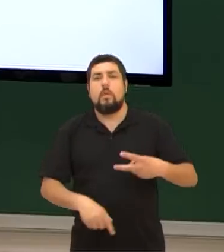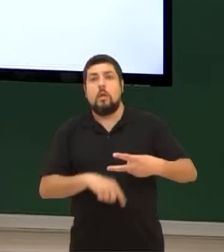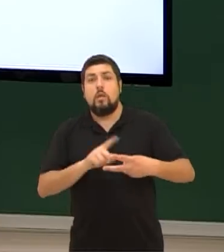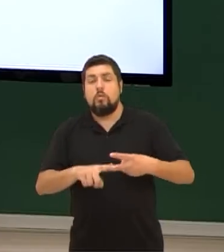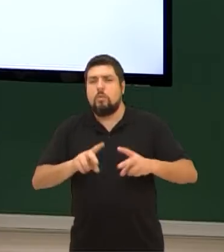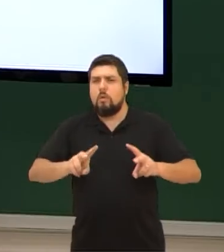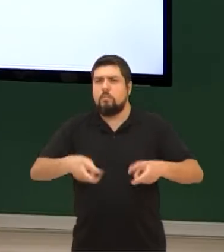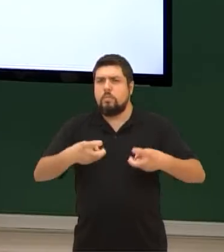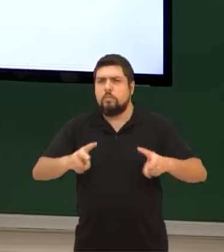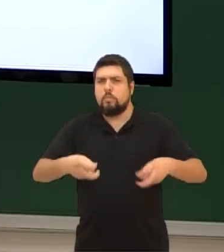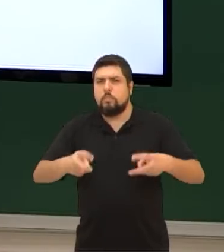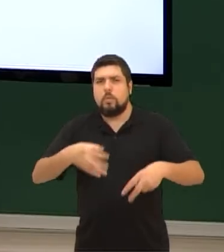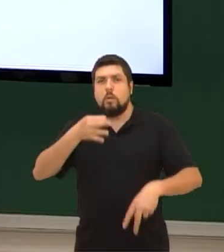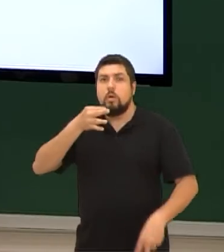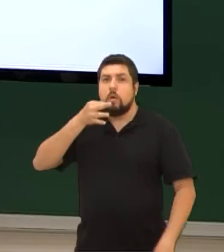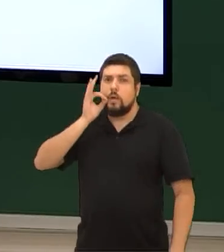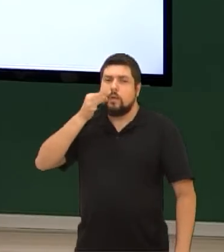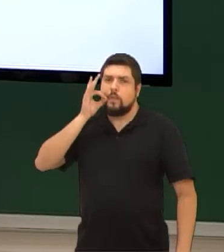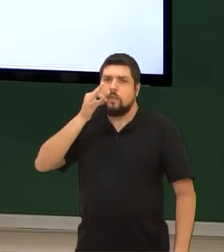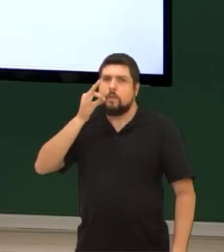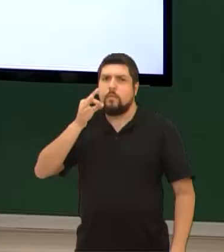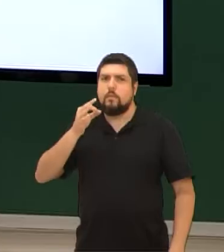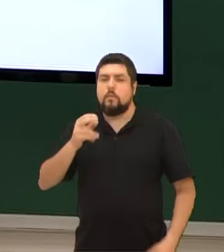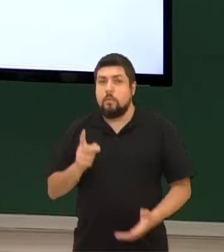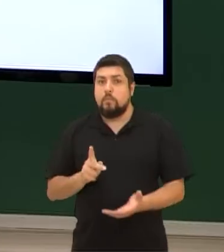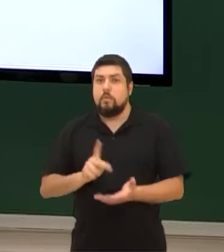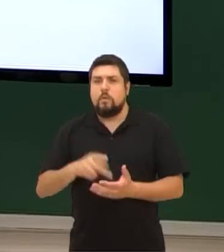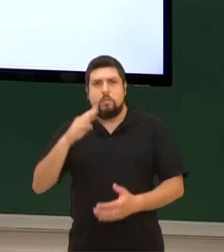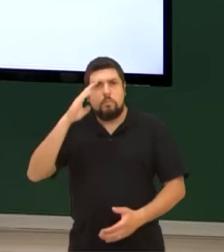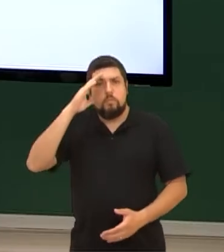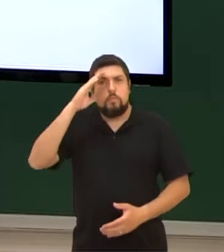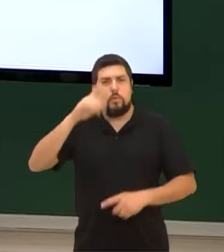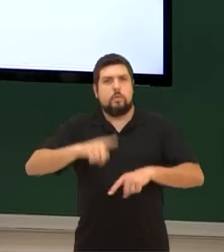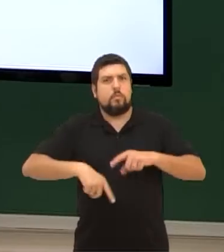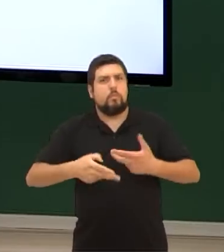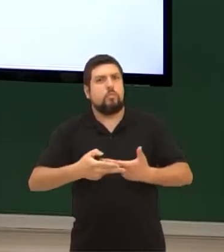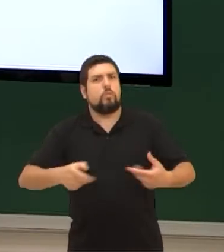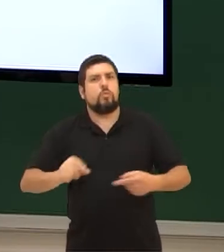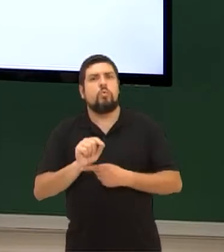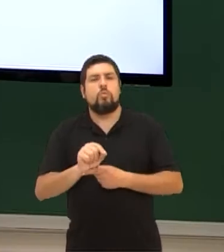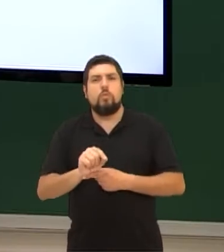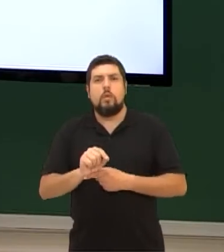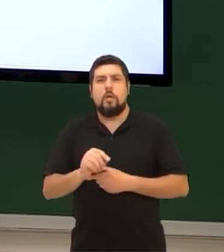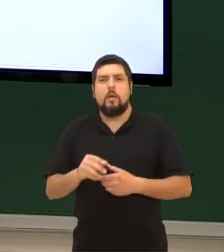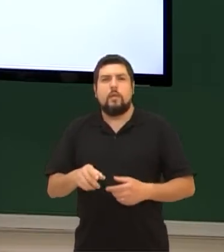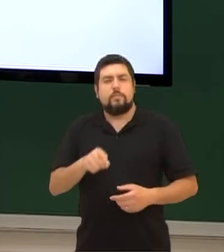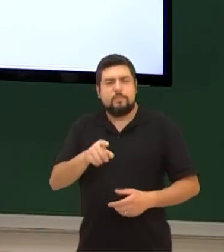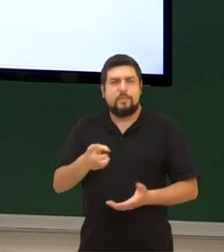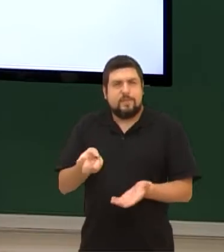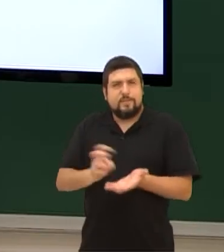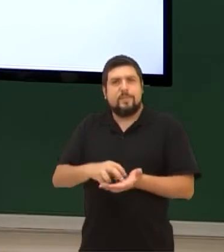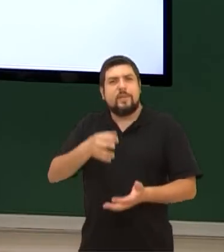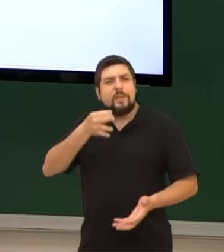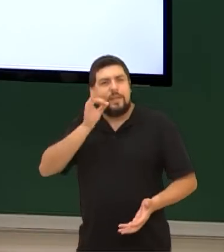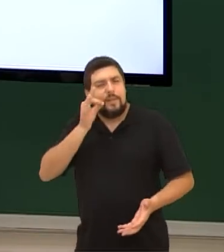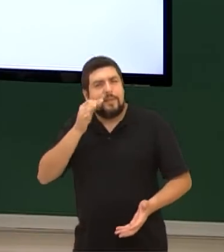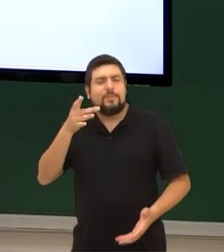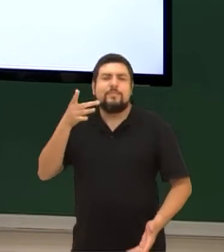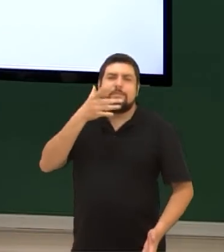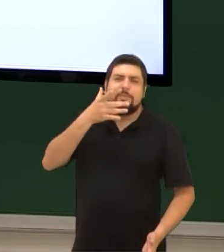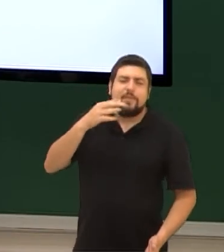O café foi o principal produto do Segundo Reinado. Esse café que a gente toma de manhã, esse café quentinho, que